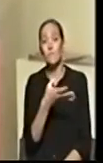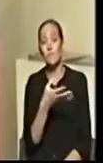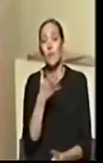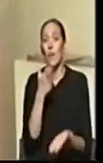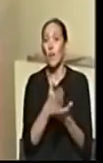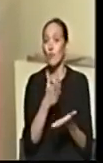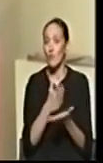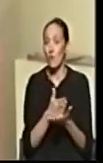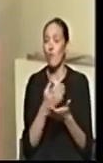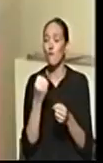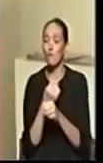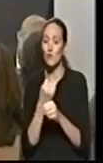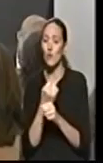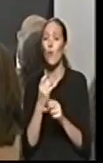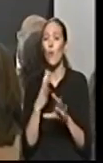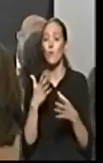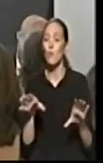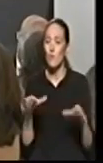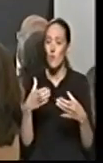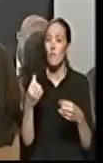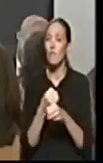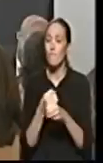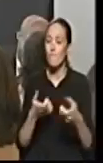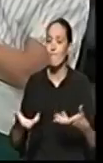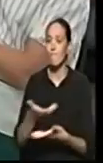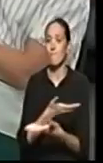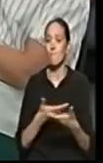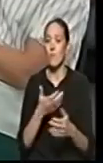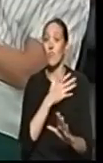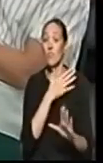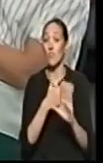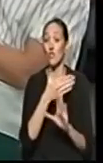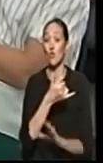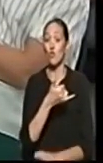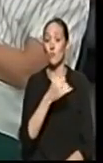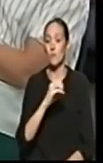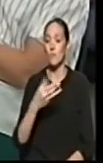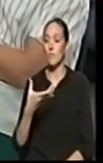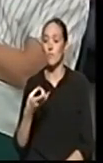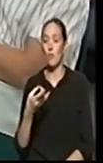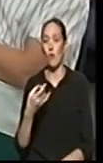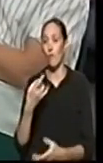só funciona quando trabalhamos em comunidade. Desde 2019 que estes profissionais não se reuniam.